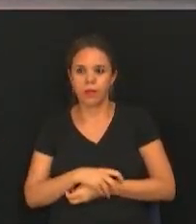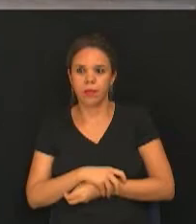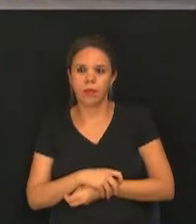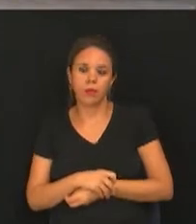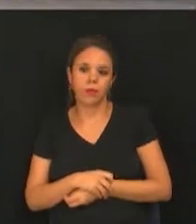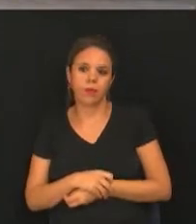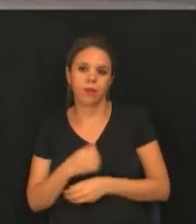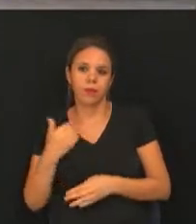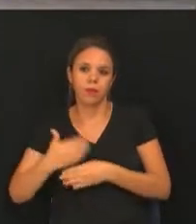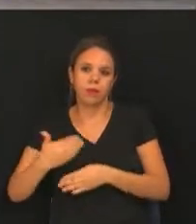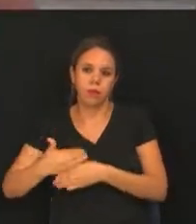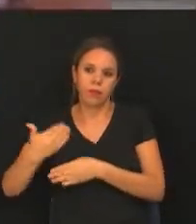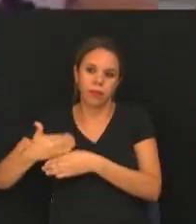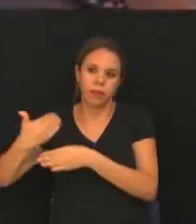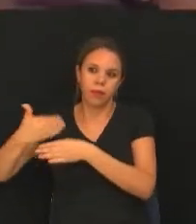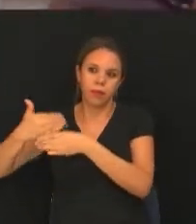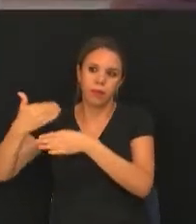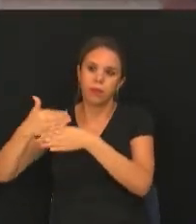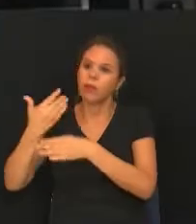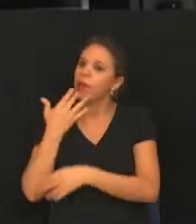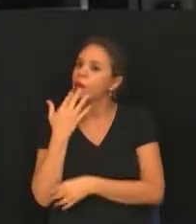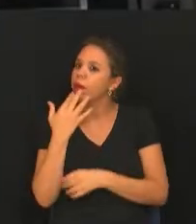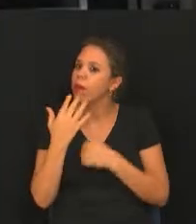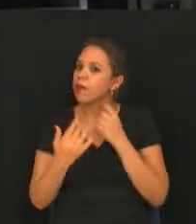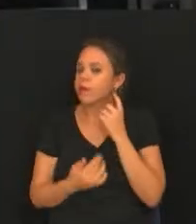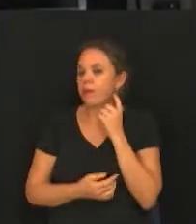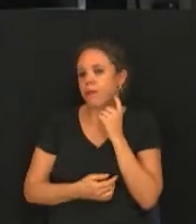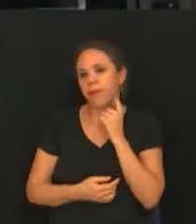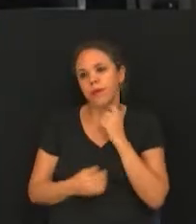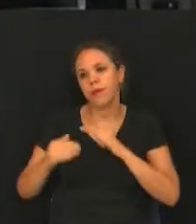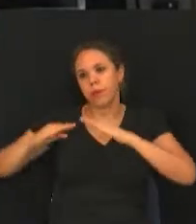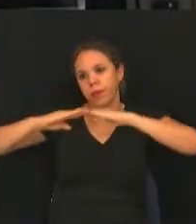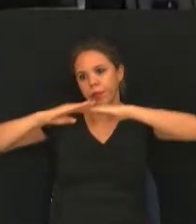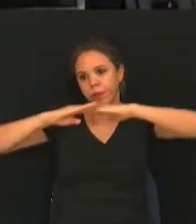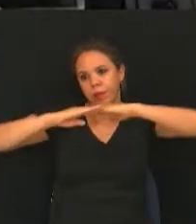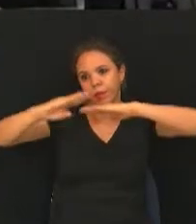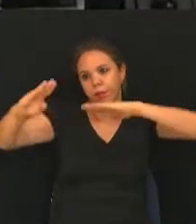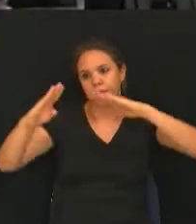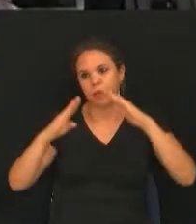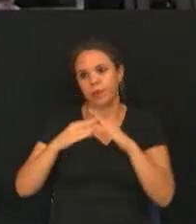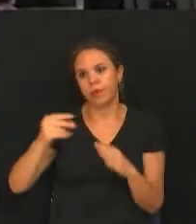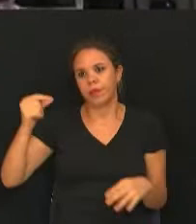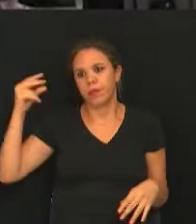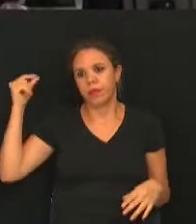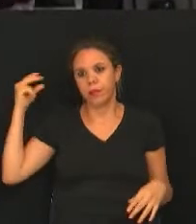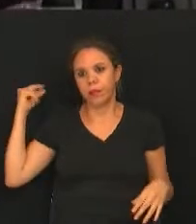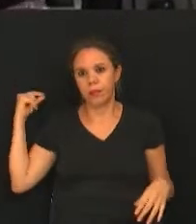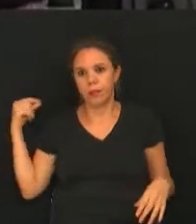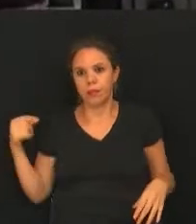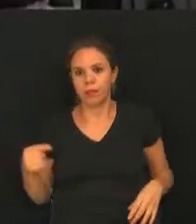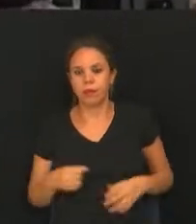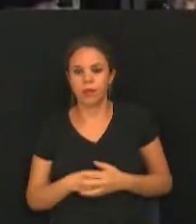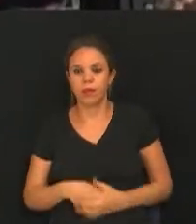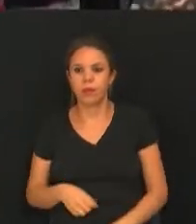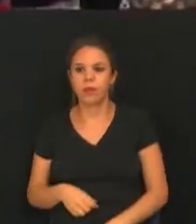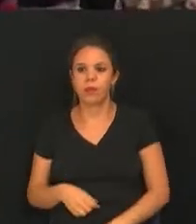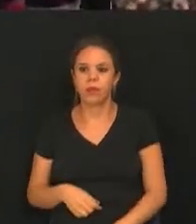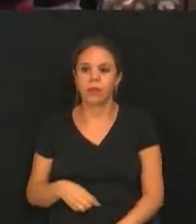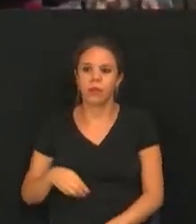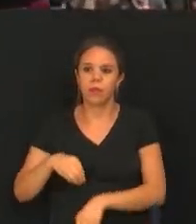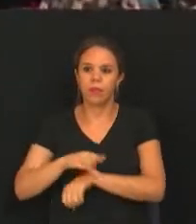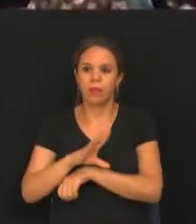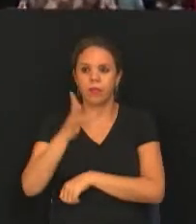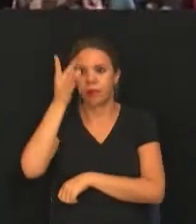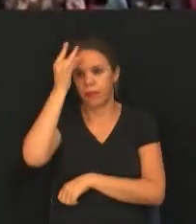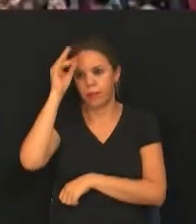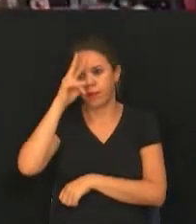à vista, as cores, né? O telhado que era na época, né? Para a gente trazer esse resgate